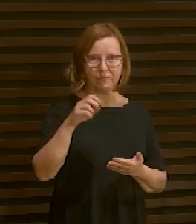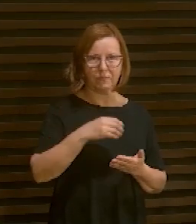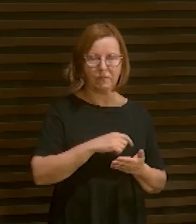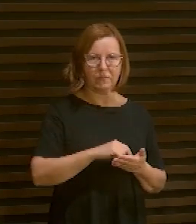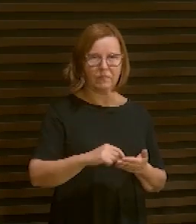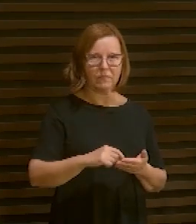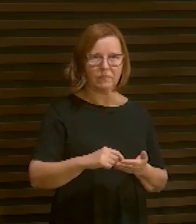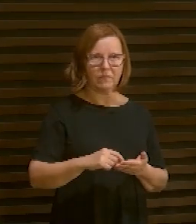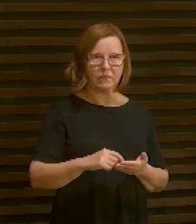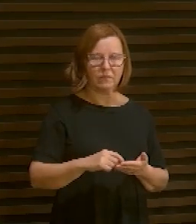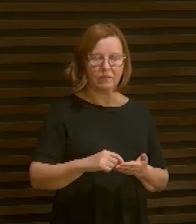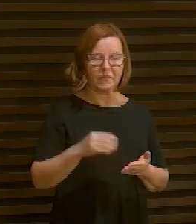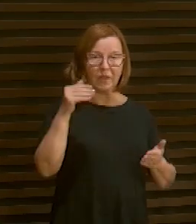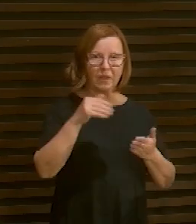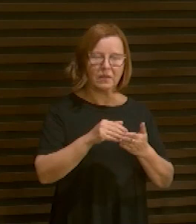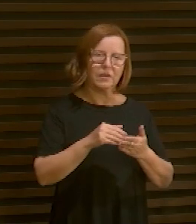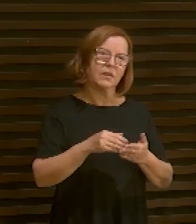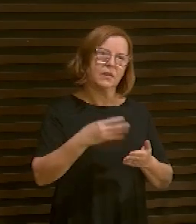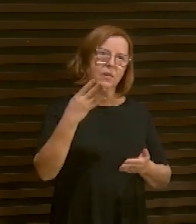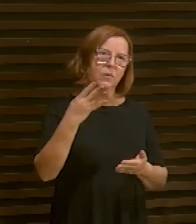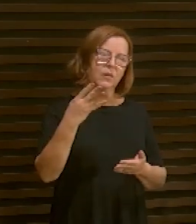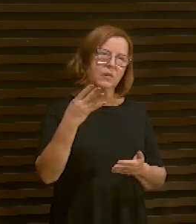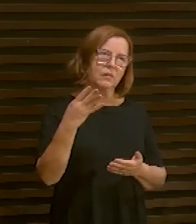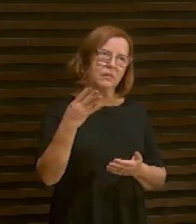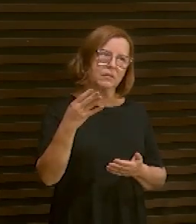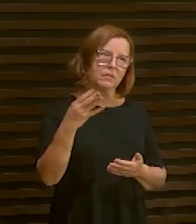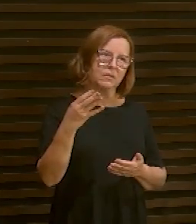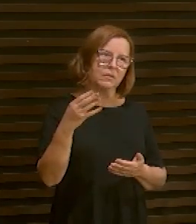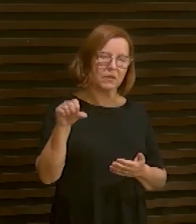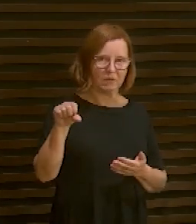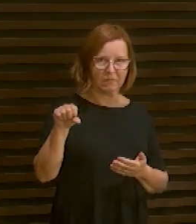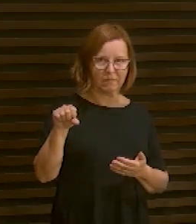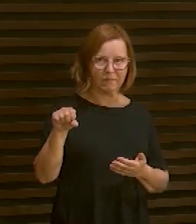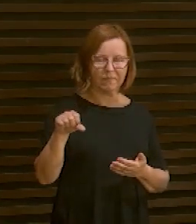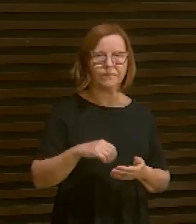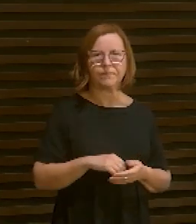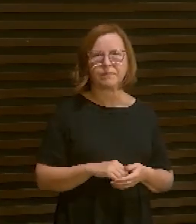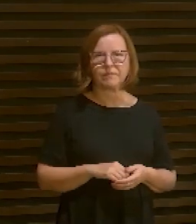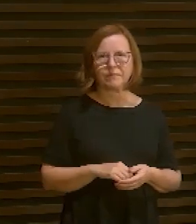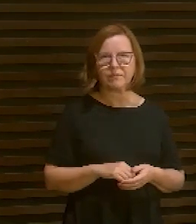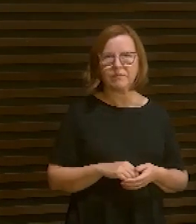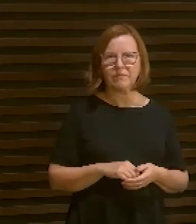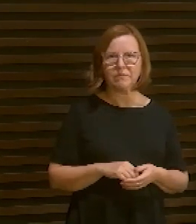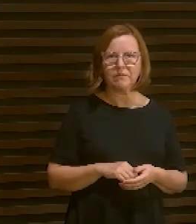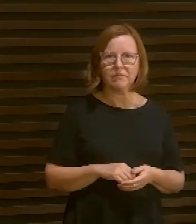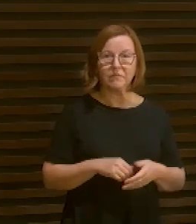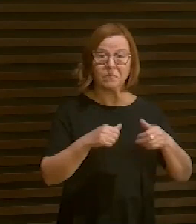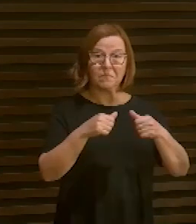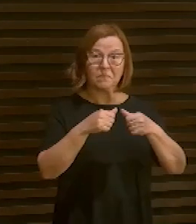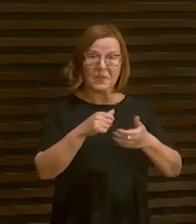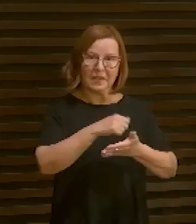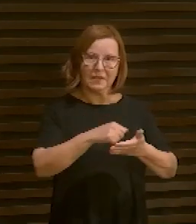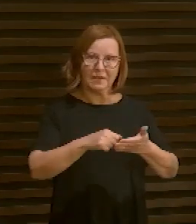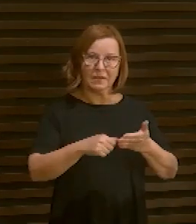46, 47, 48, 49. Vamos lá. Assim está escrito,